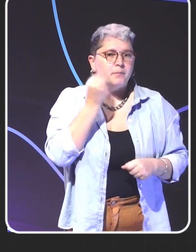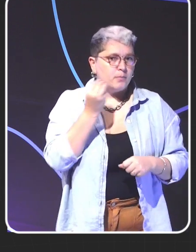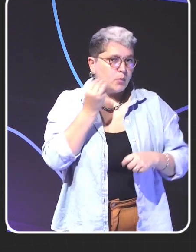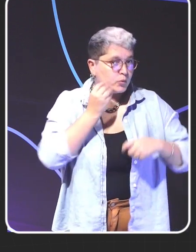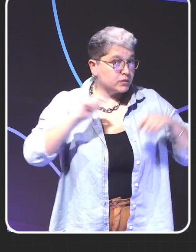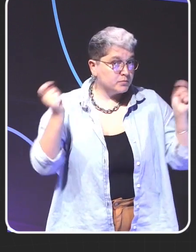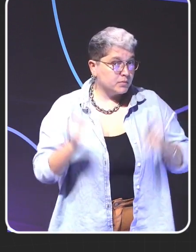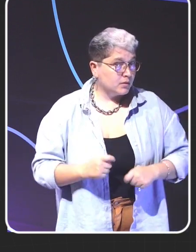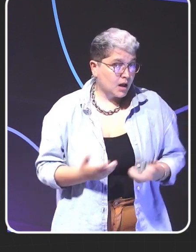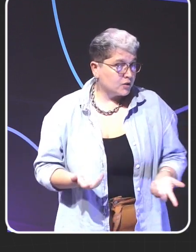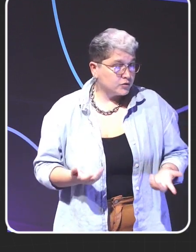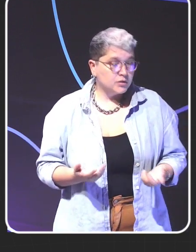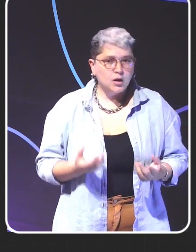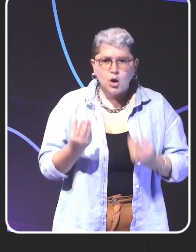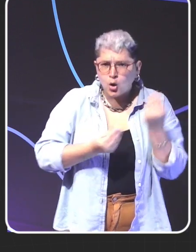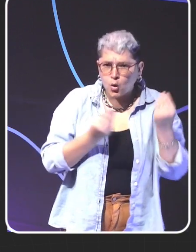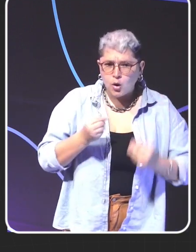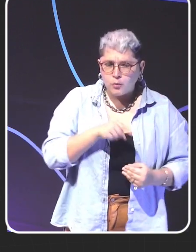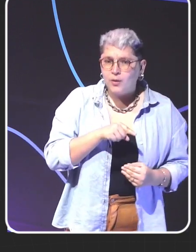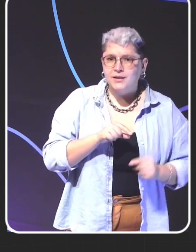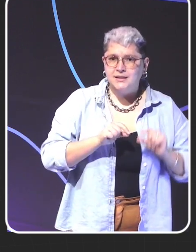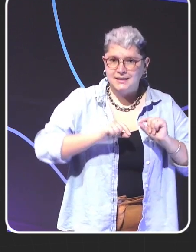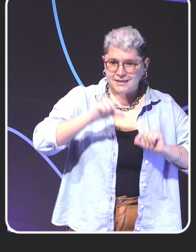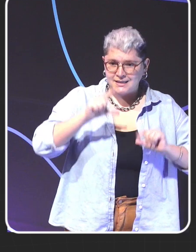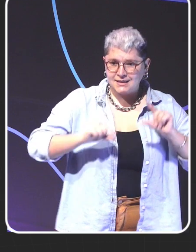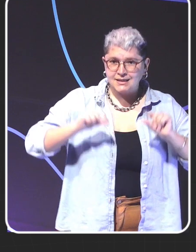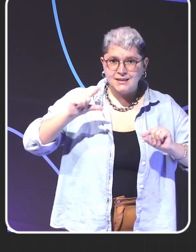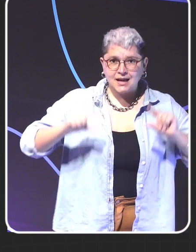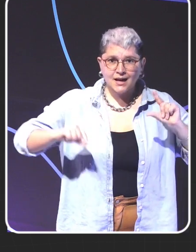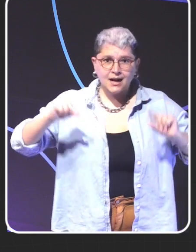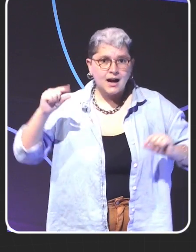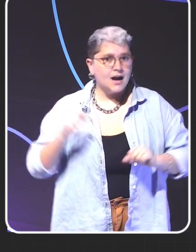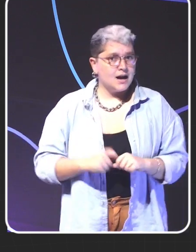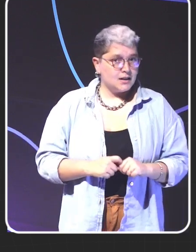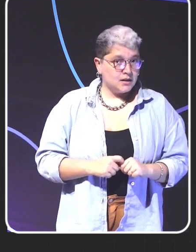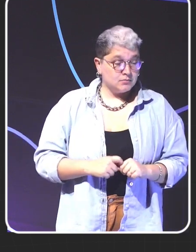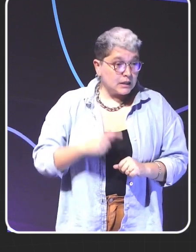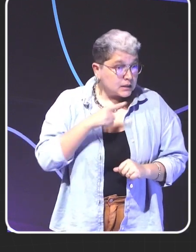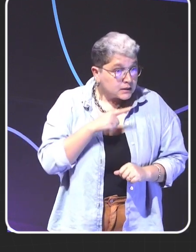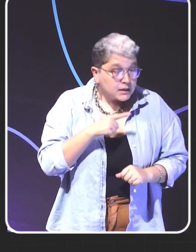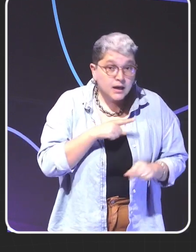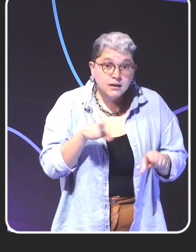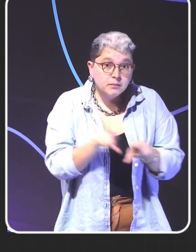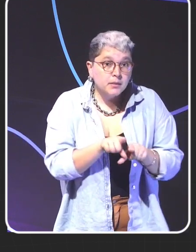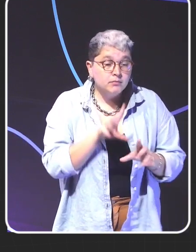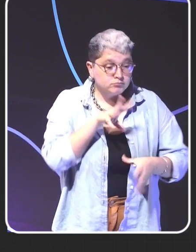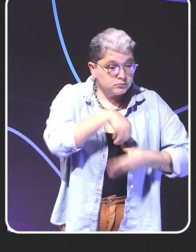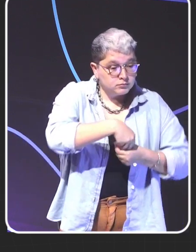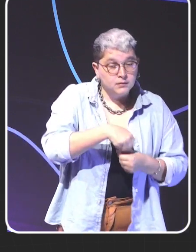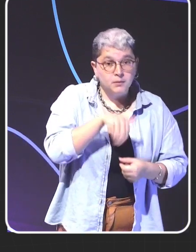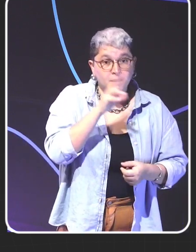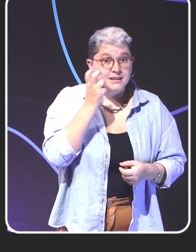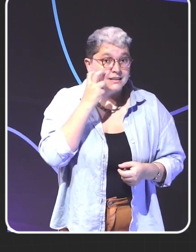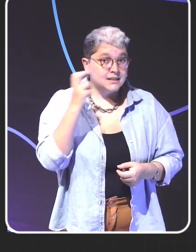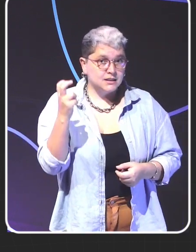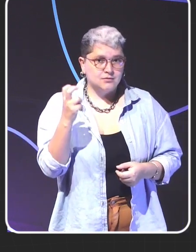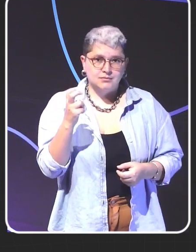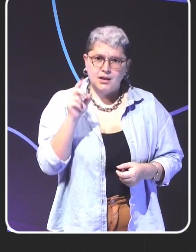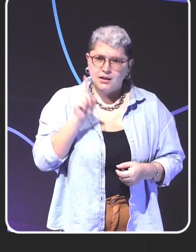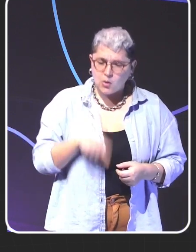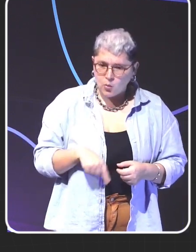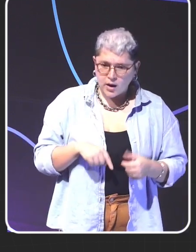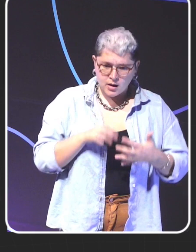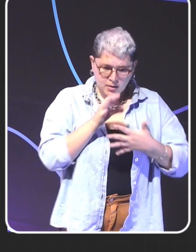digital gera escala, como o digital faz uma coleta mais inteligente, diante de todos esses fatores, uma mudança de